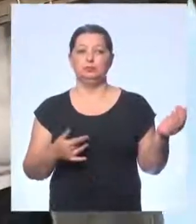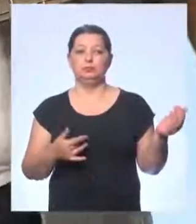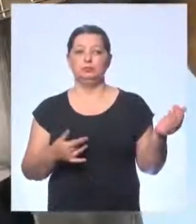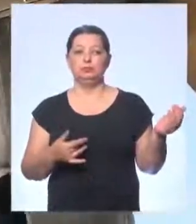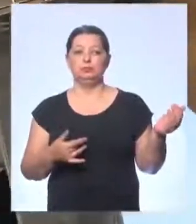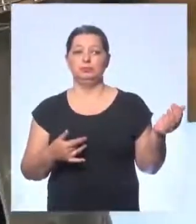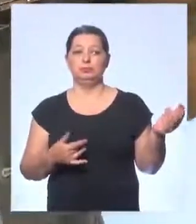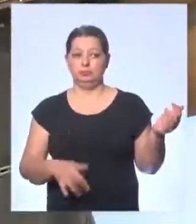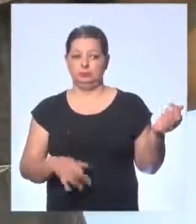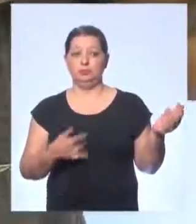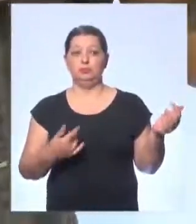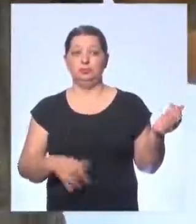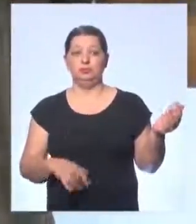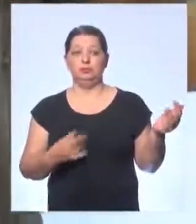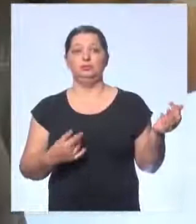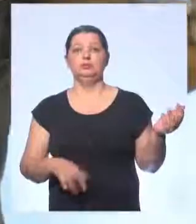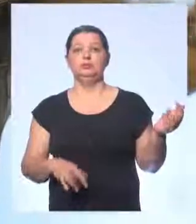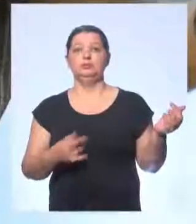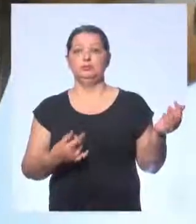Vou fazer aqui.